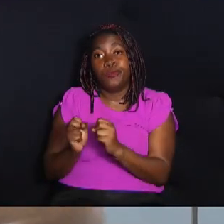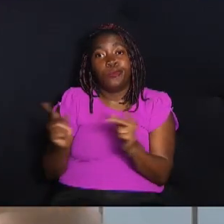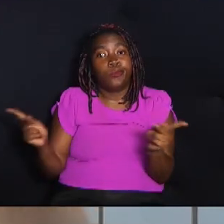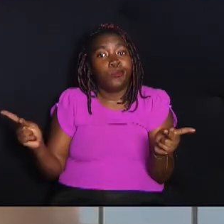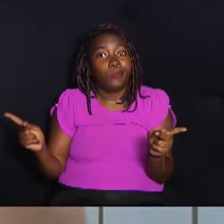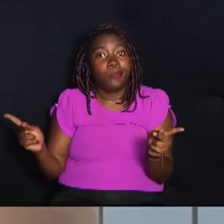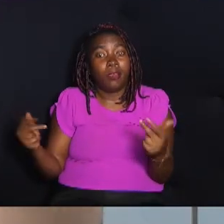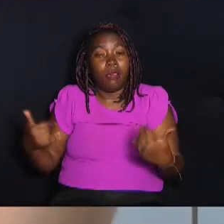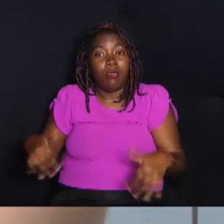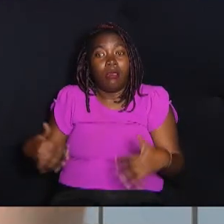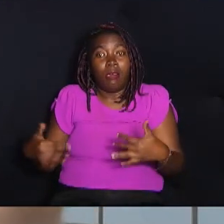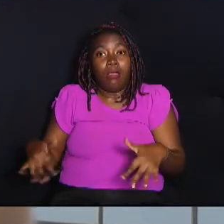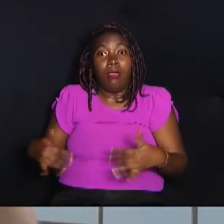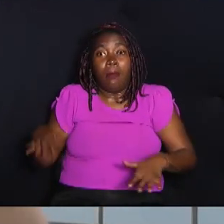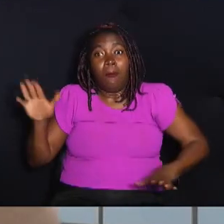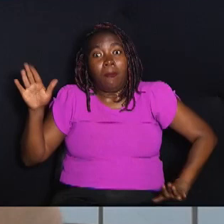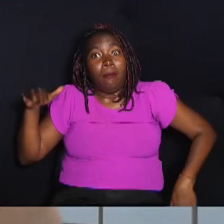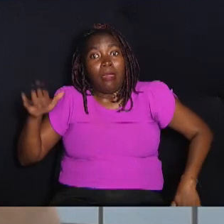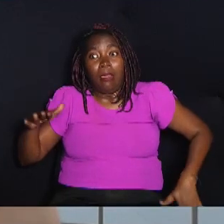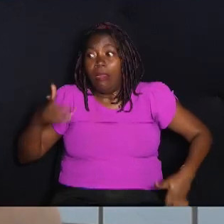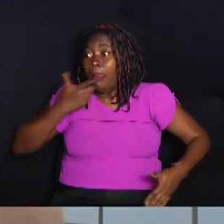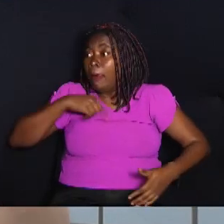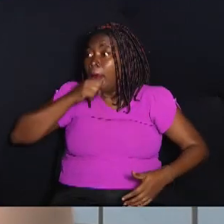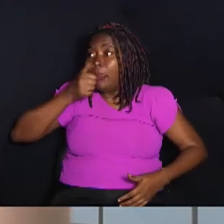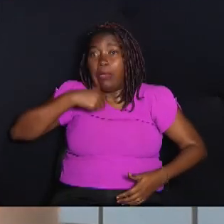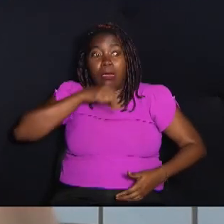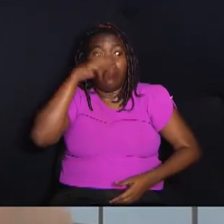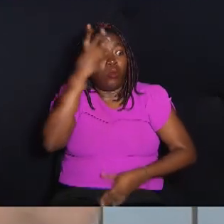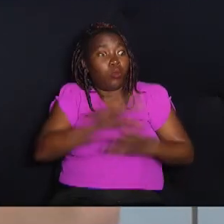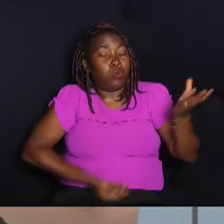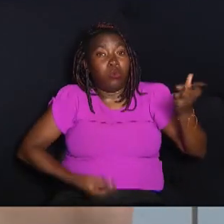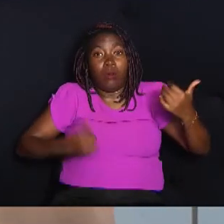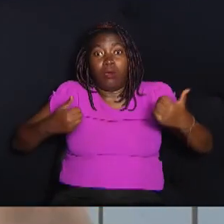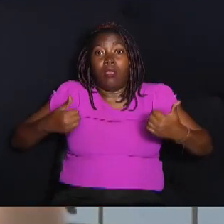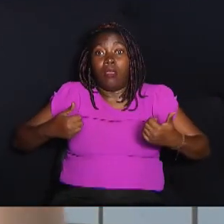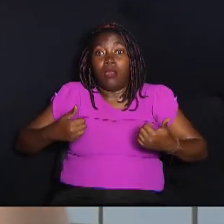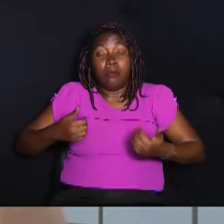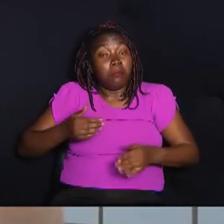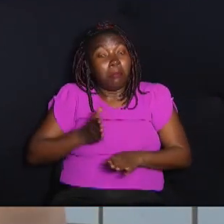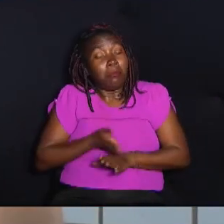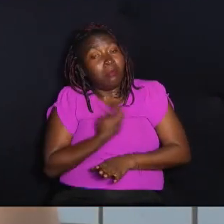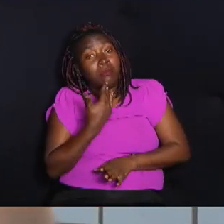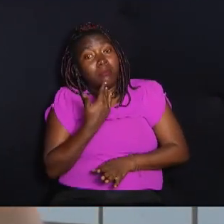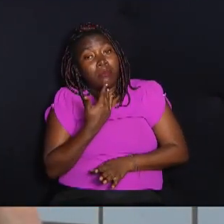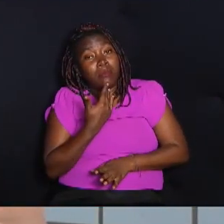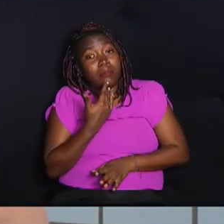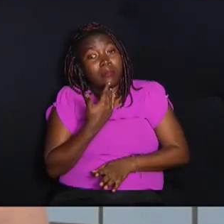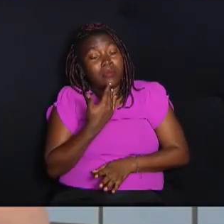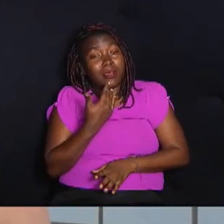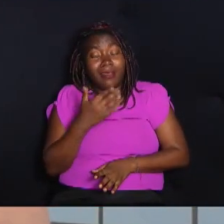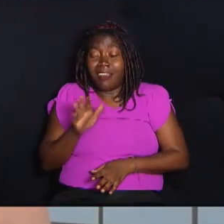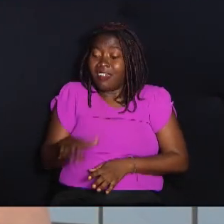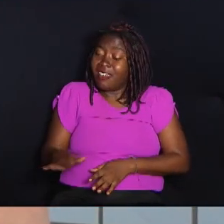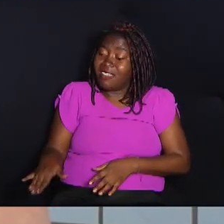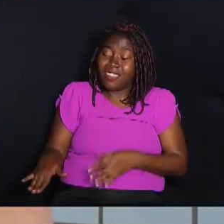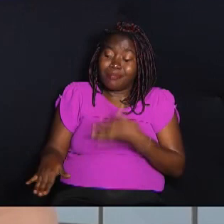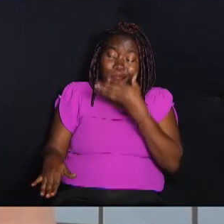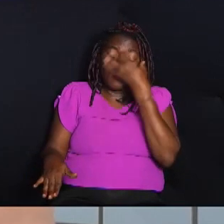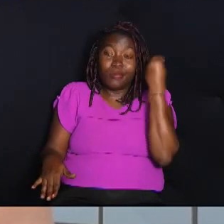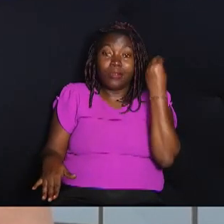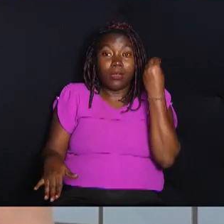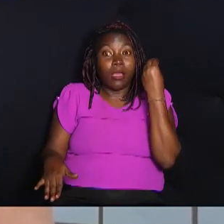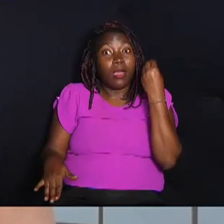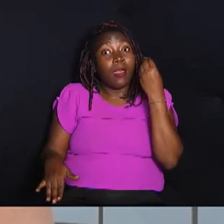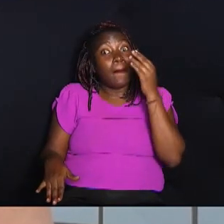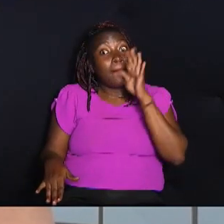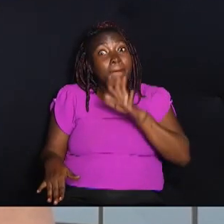numa praia, perdeu-se dos pais, aquilo aparentemente passou desapercebido, a criança nem lembrou. Mas